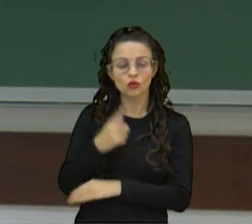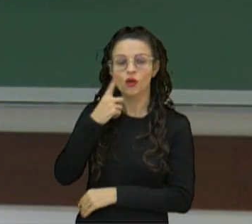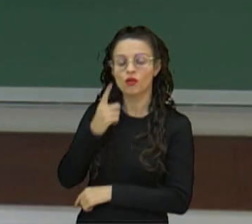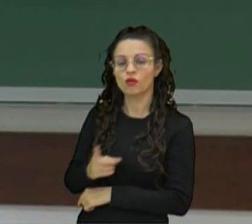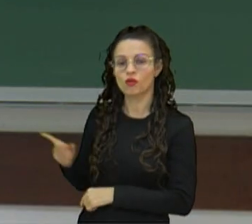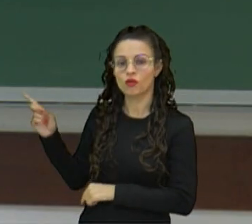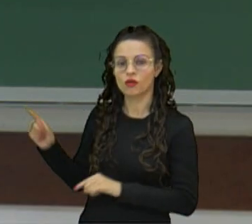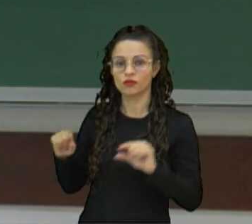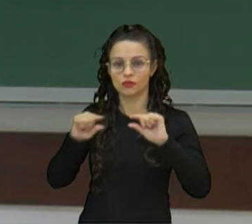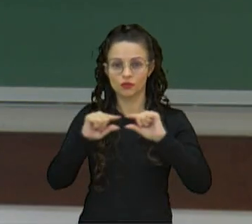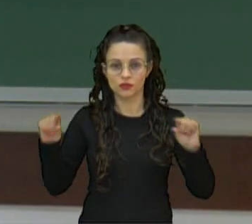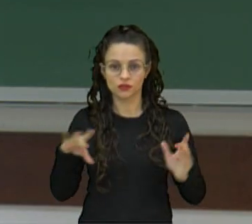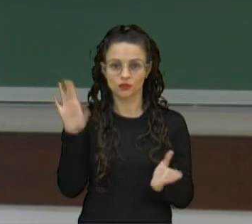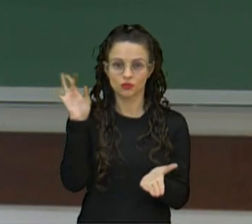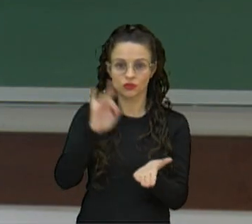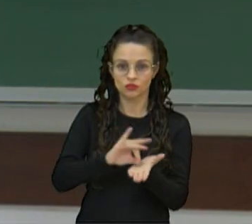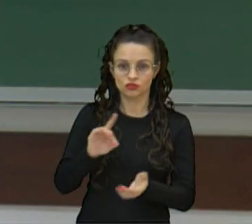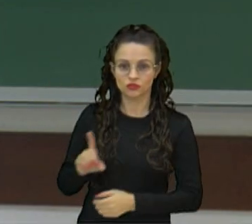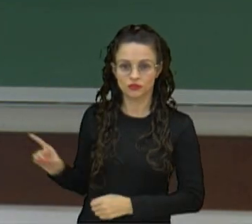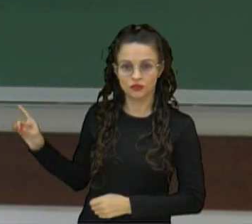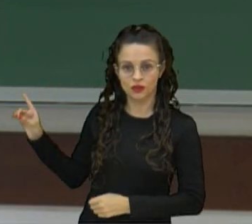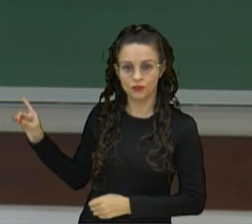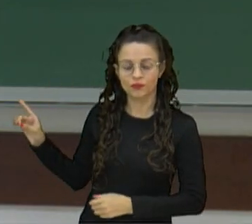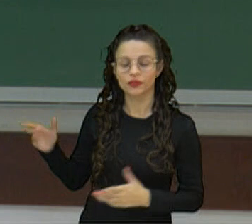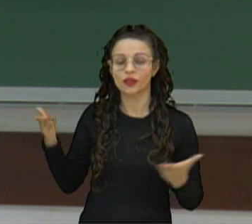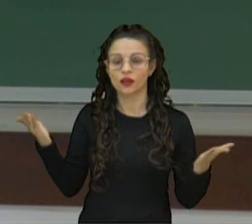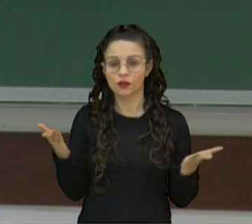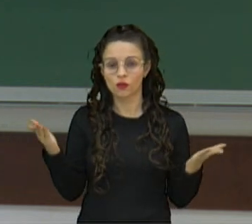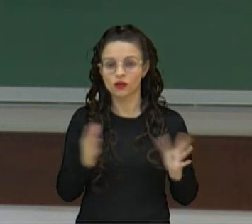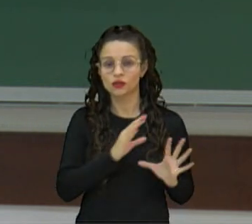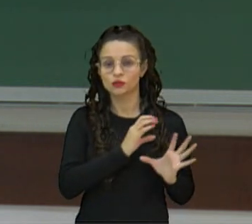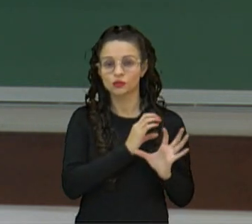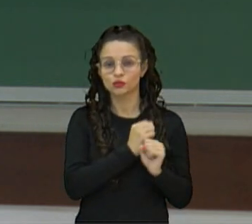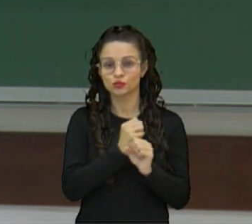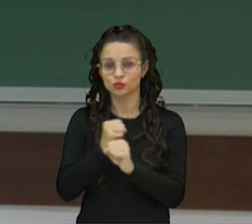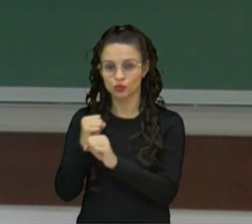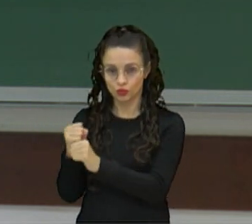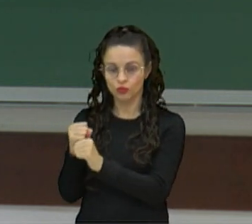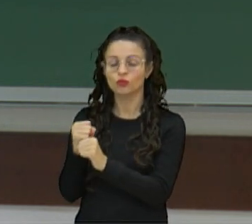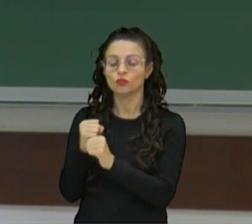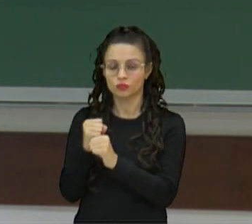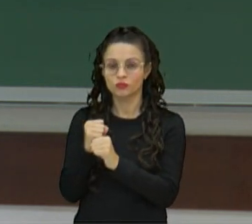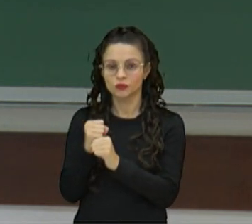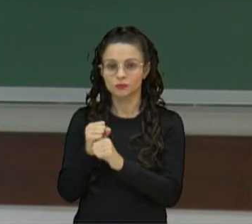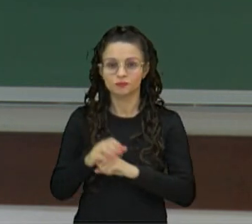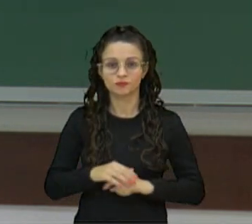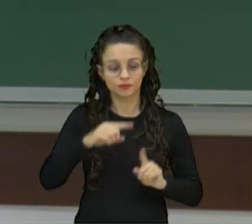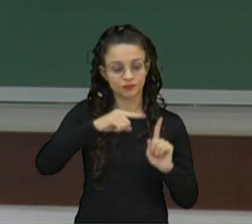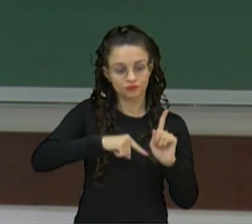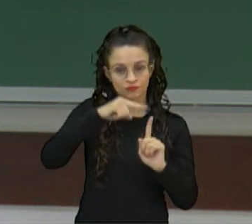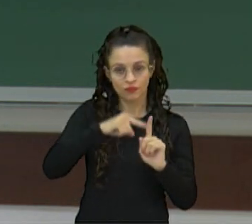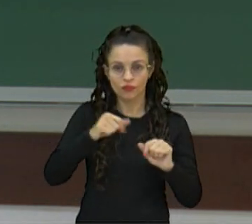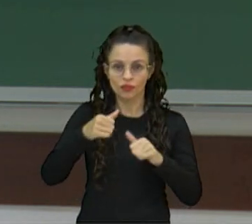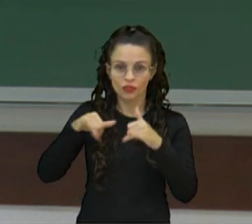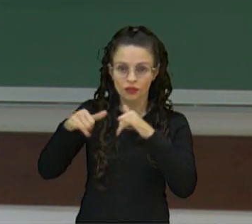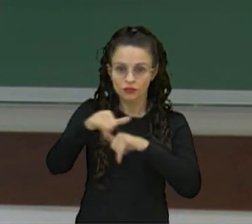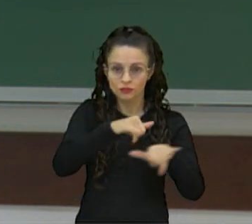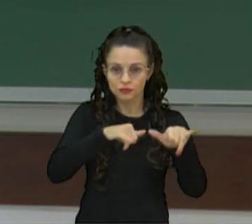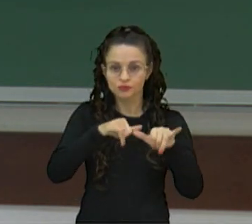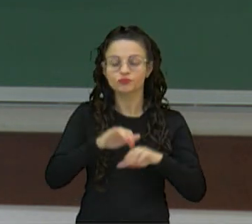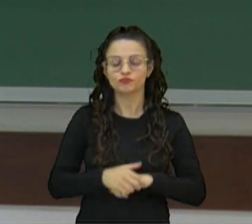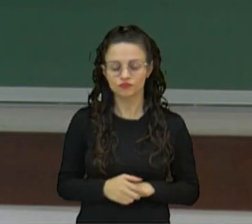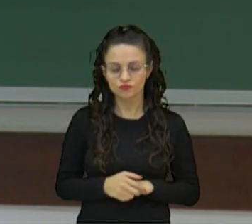equação original que o exercício pedia. Agora eu vou fazer a soma dos valores das entalpias. Então vai ficar o